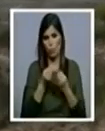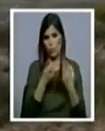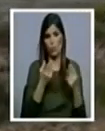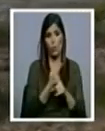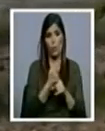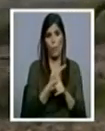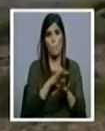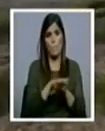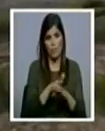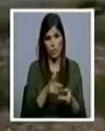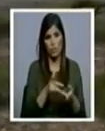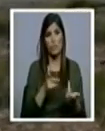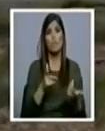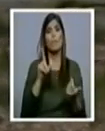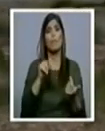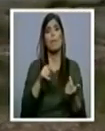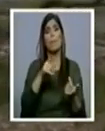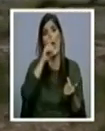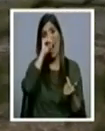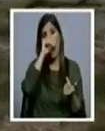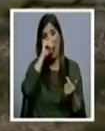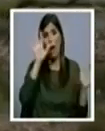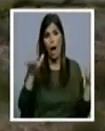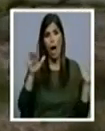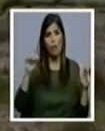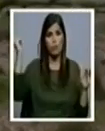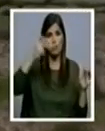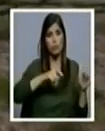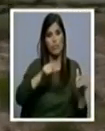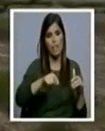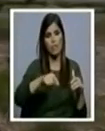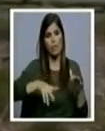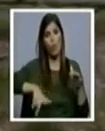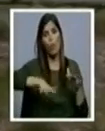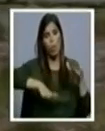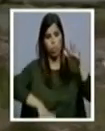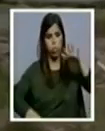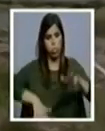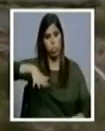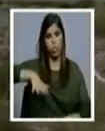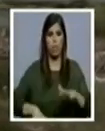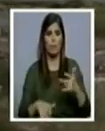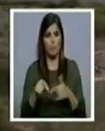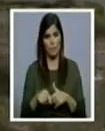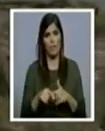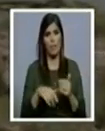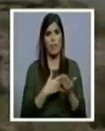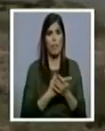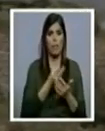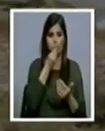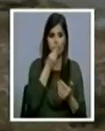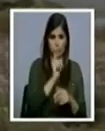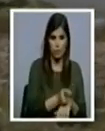Para os peixes e para as aves migratórias, estas zonas ludosas funcionam como áreas de serviço para